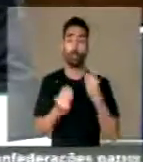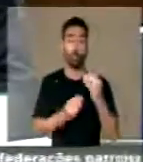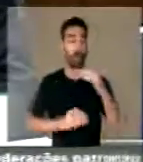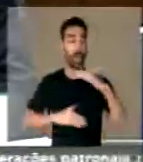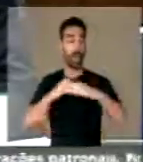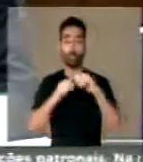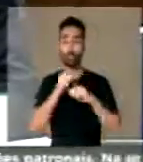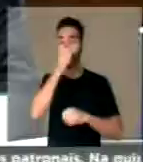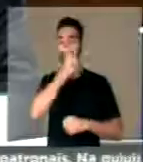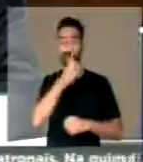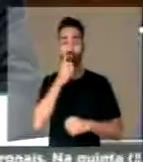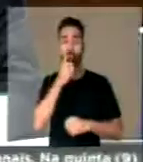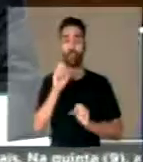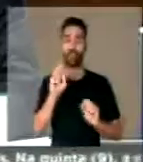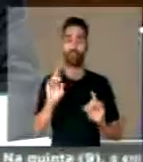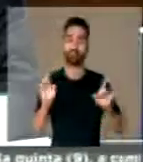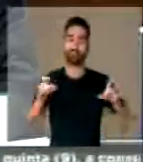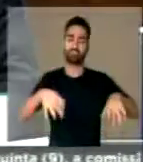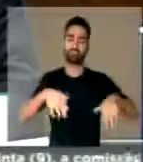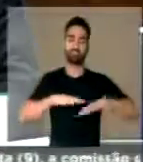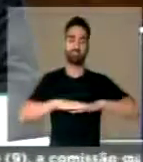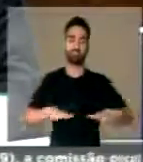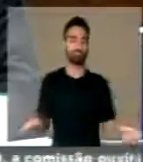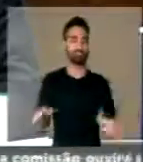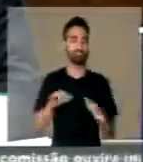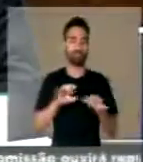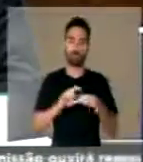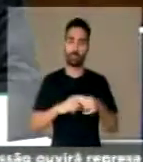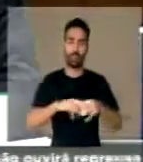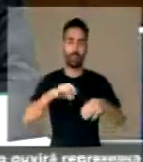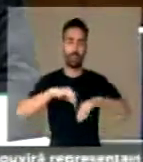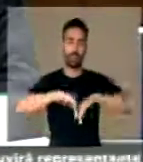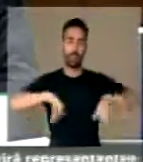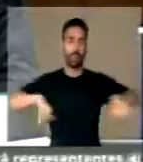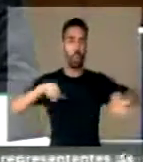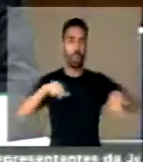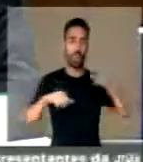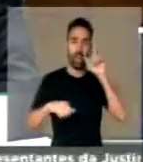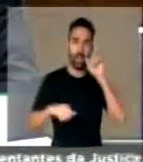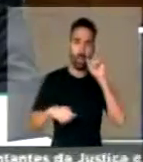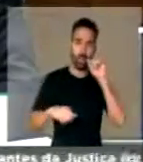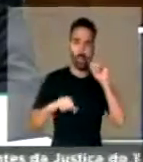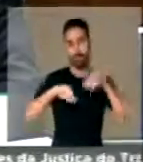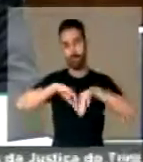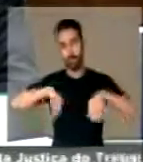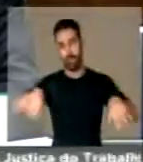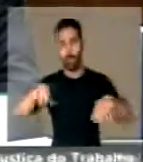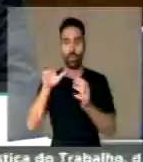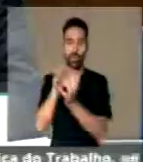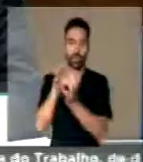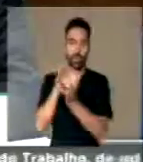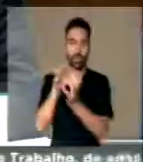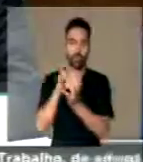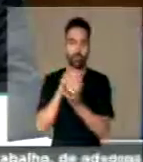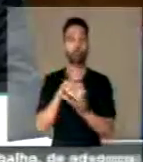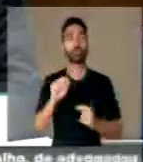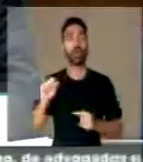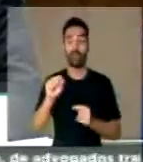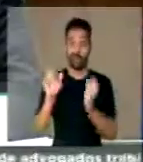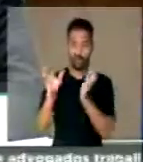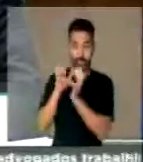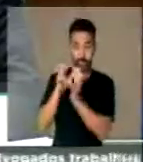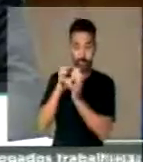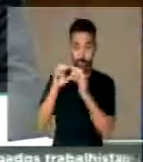de Pernambuco o território de Alagoas. Costumo dizer que a silhueta magra de